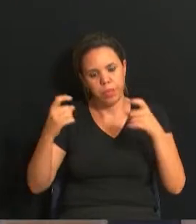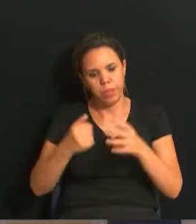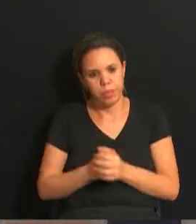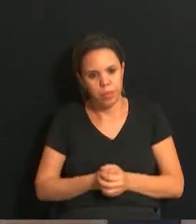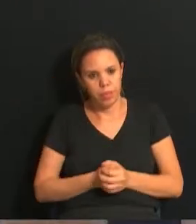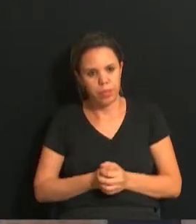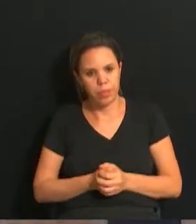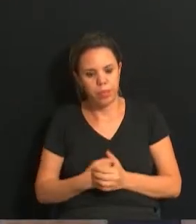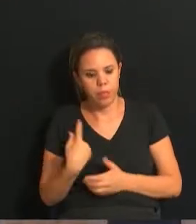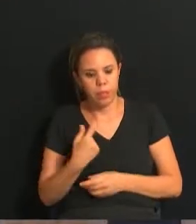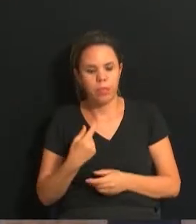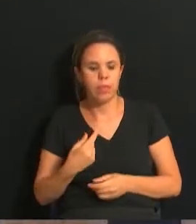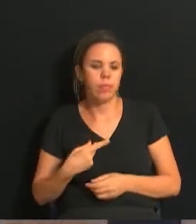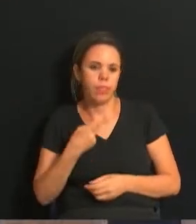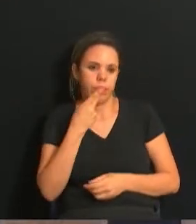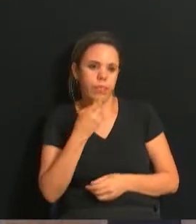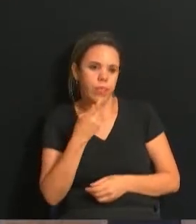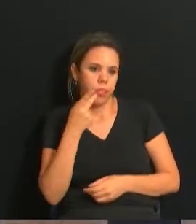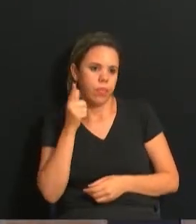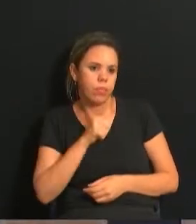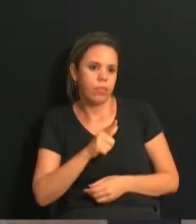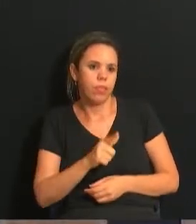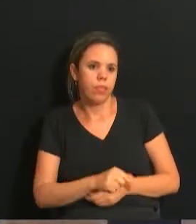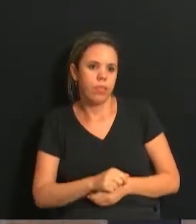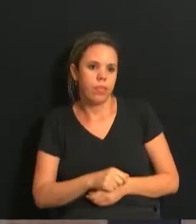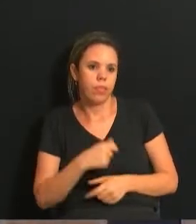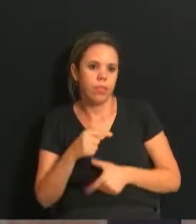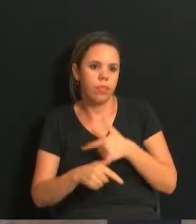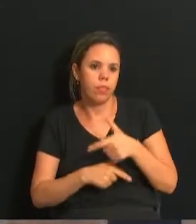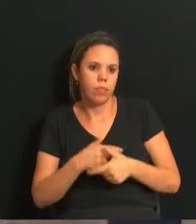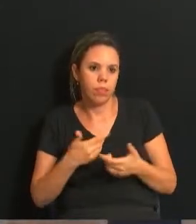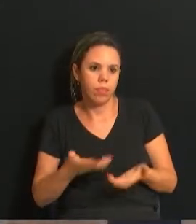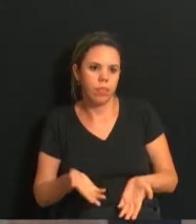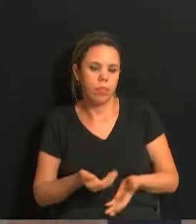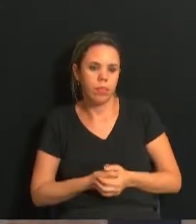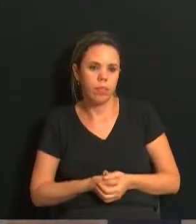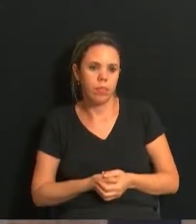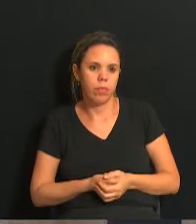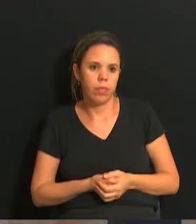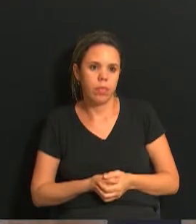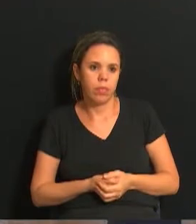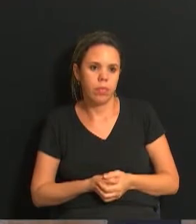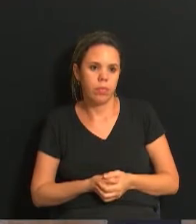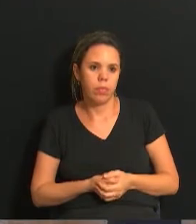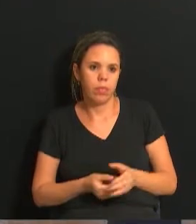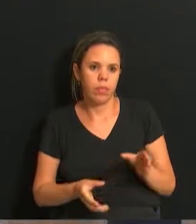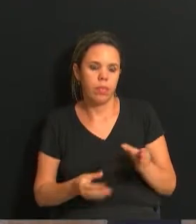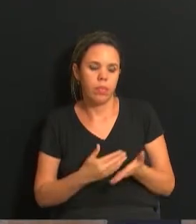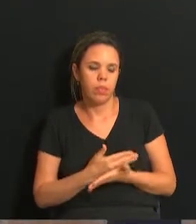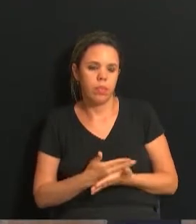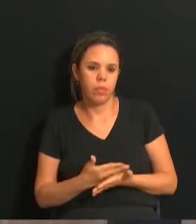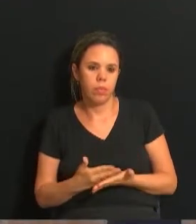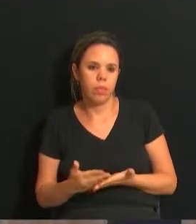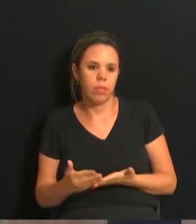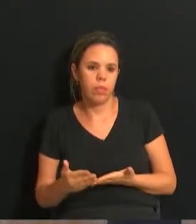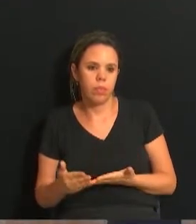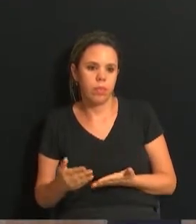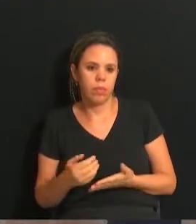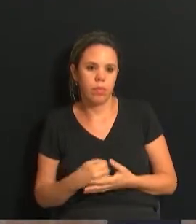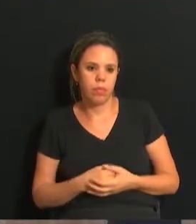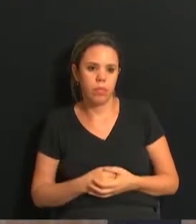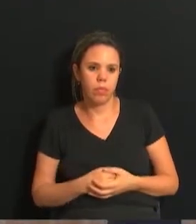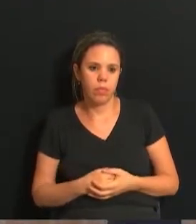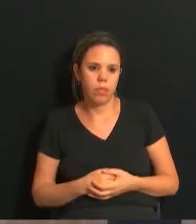questão que nós faltamos, que nós conquistamos e trabalhamos aqui. Então, essa breve introdução, já